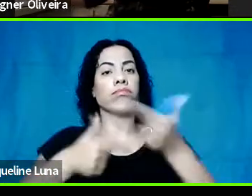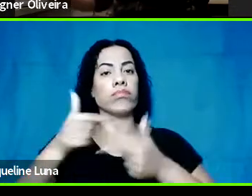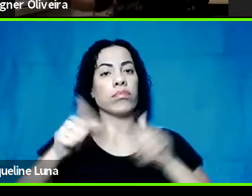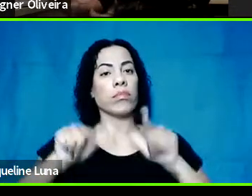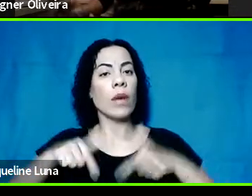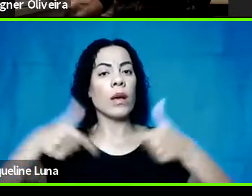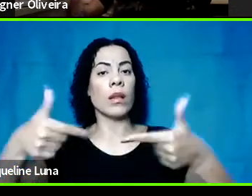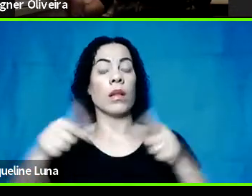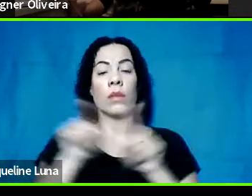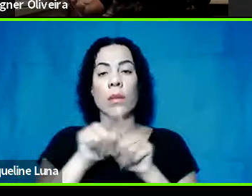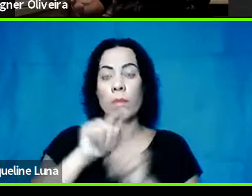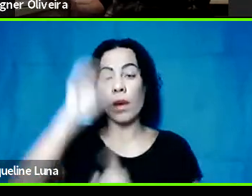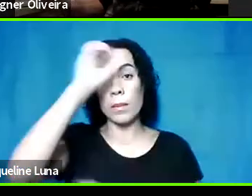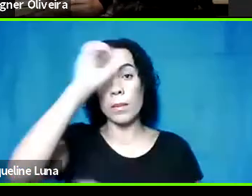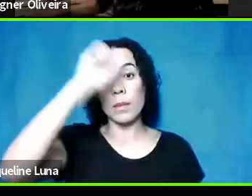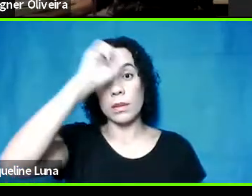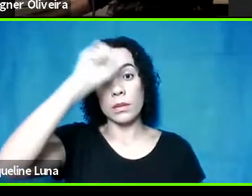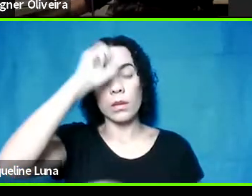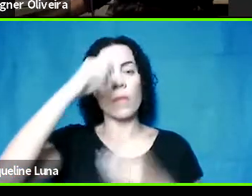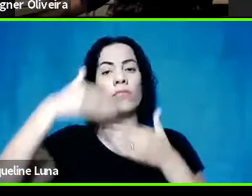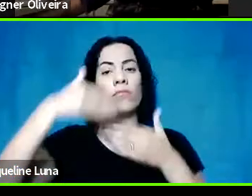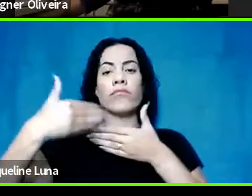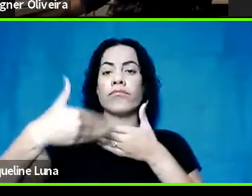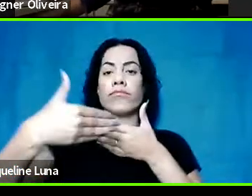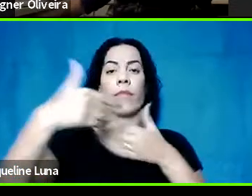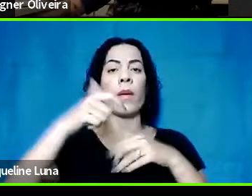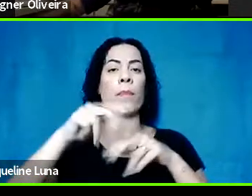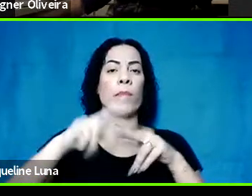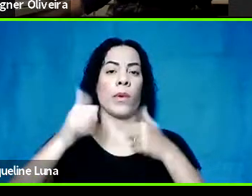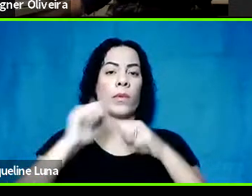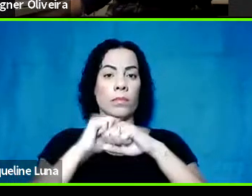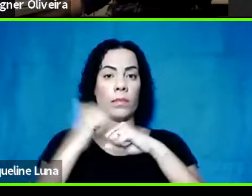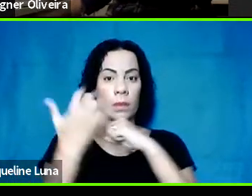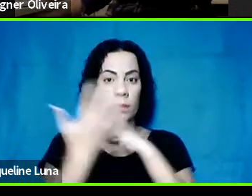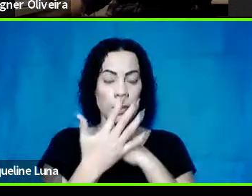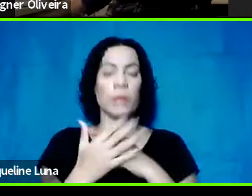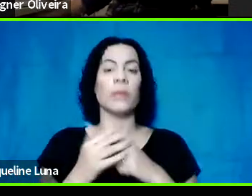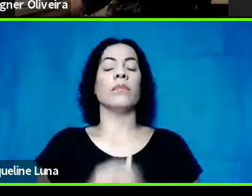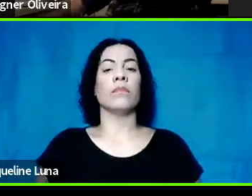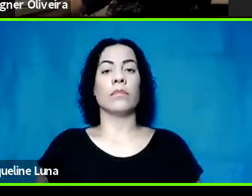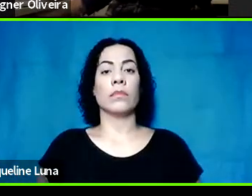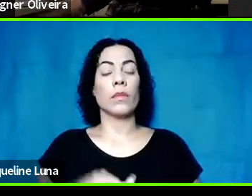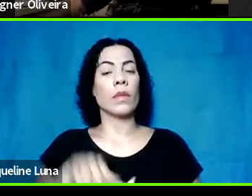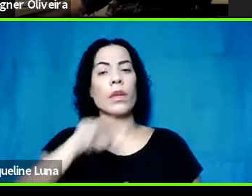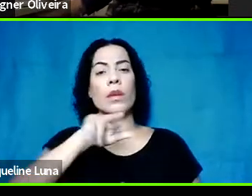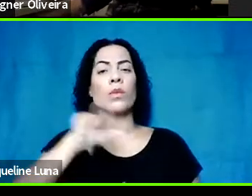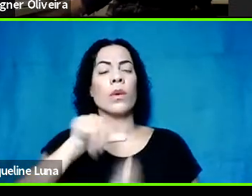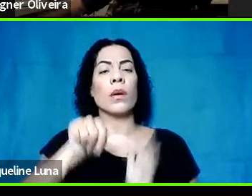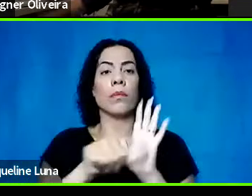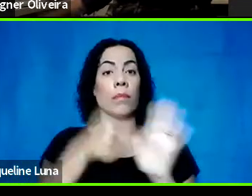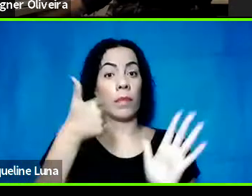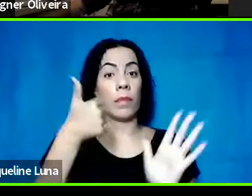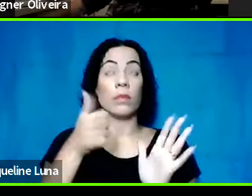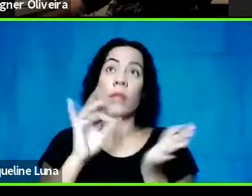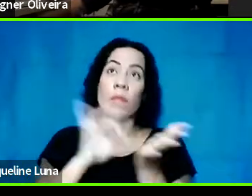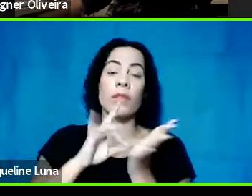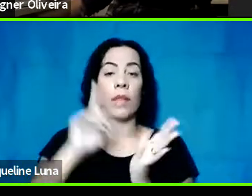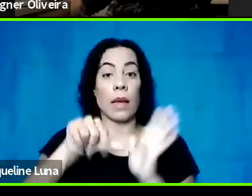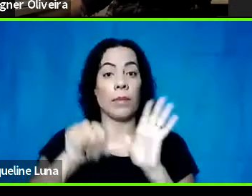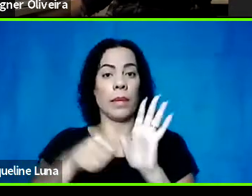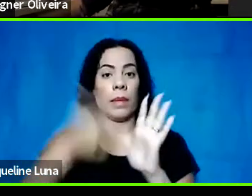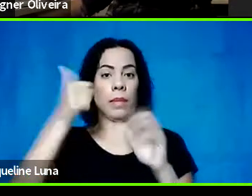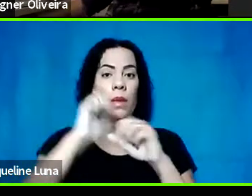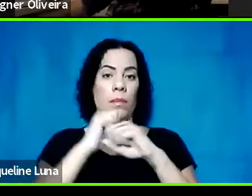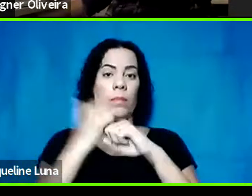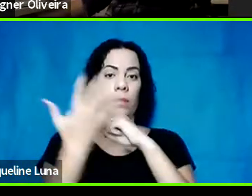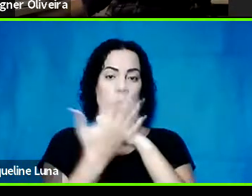nossos aprendizados, né, durante essa pandemia. Não é a primeira, aliás, é a primeira pandemia,